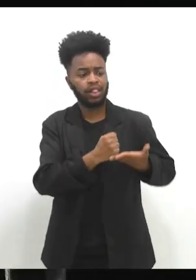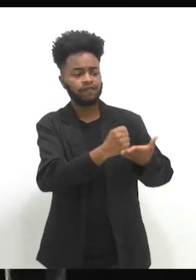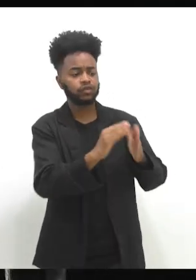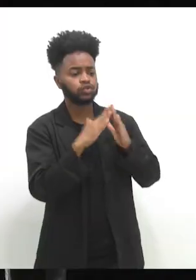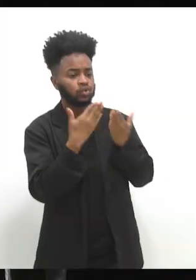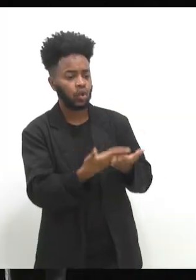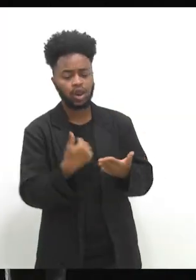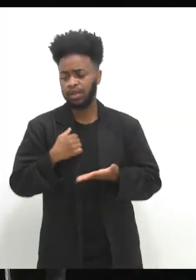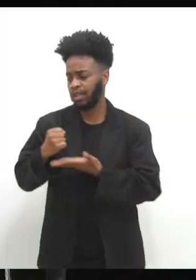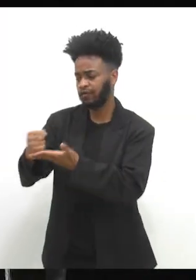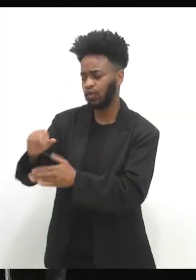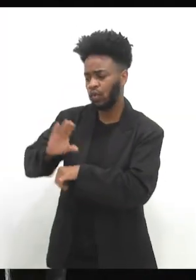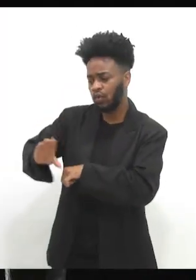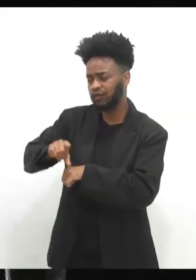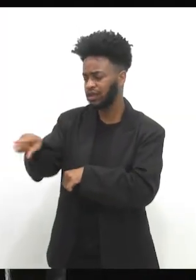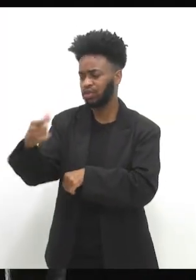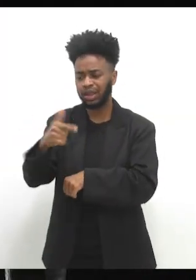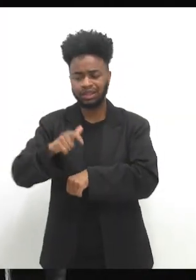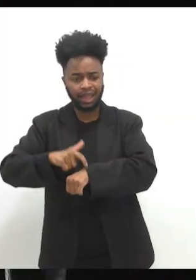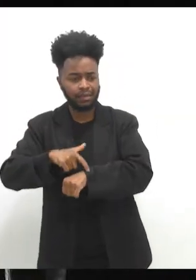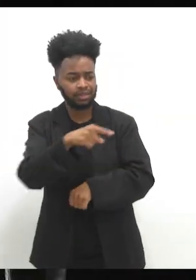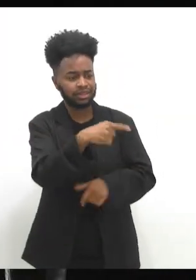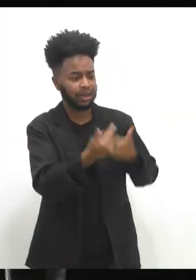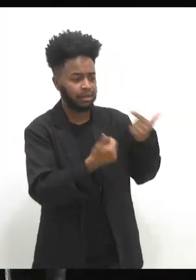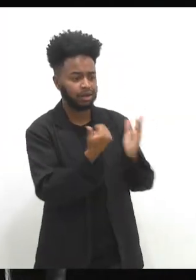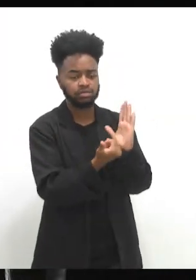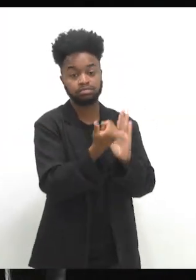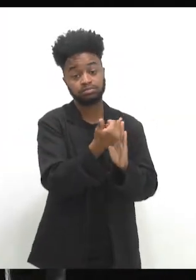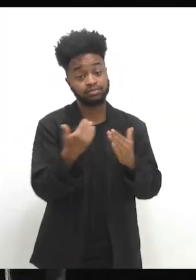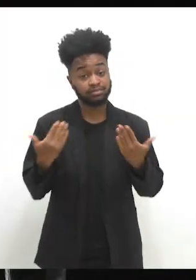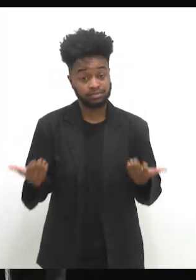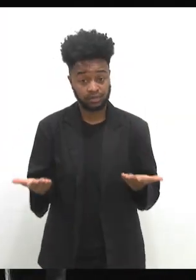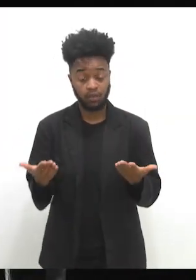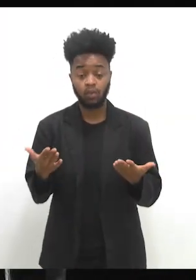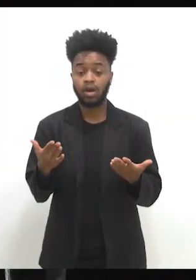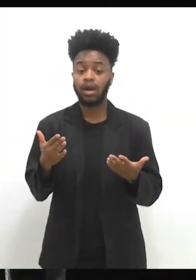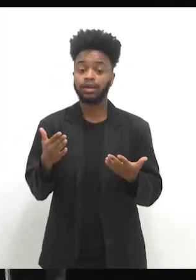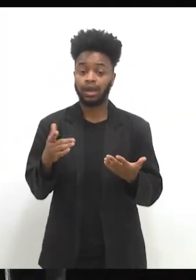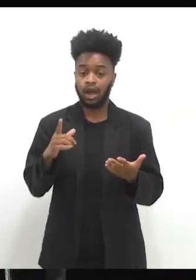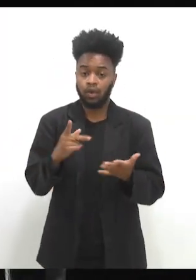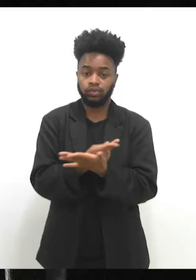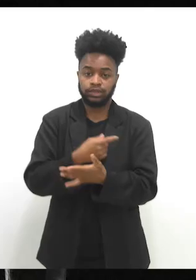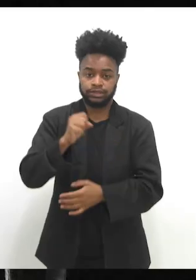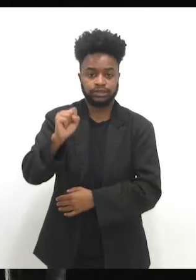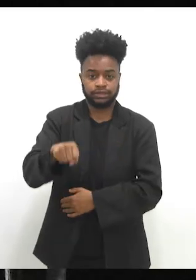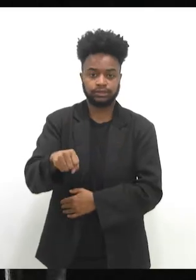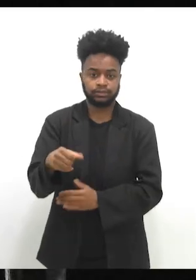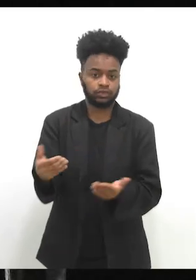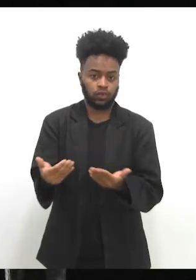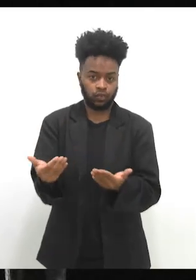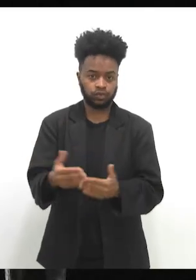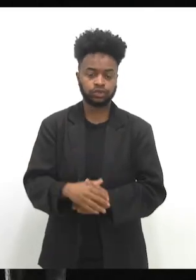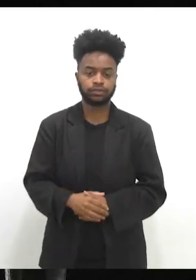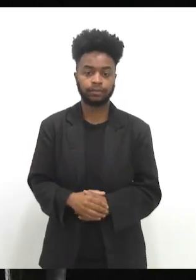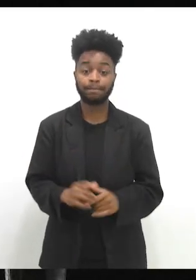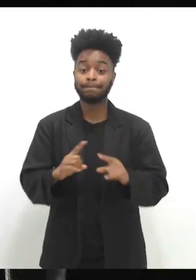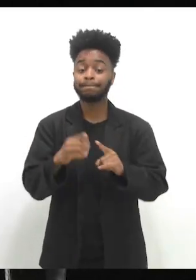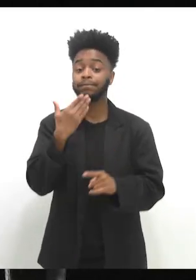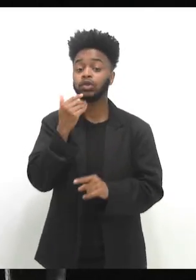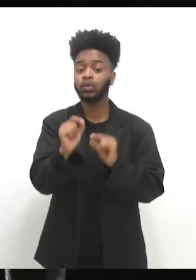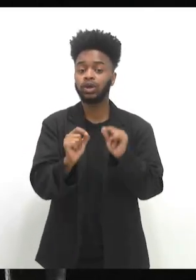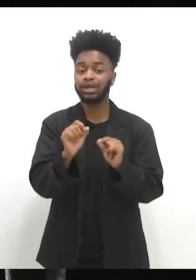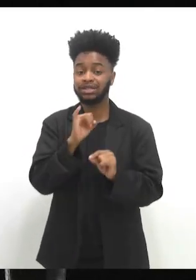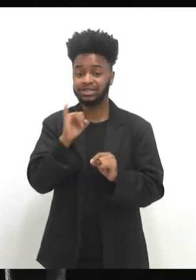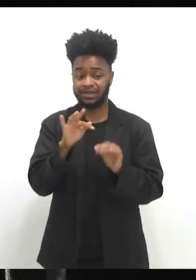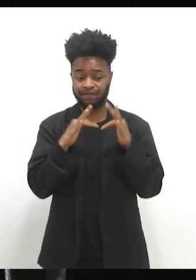no colégio, porque eu levo no curso, você não tem tempo, você trabalha demais. Então, isso sim, é uma realidade que a gente vive hoje. O